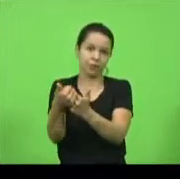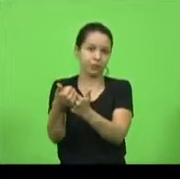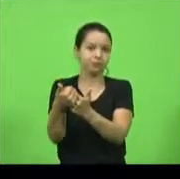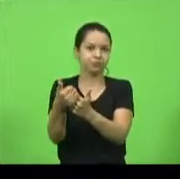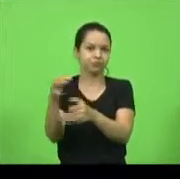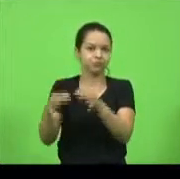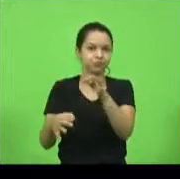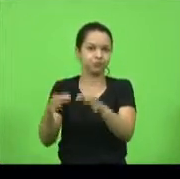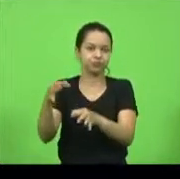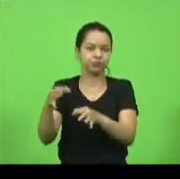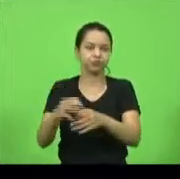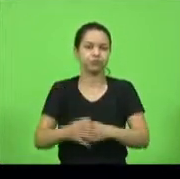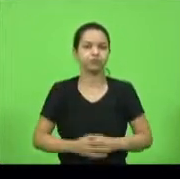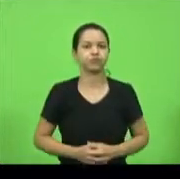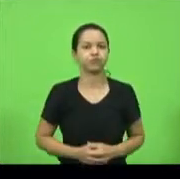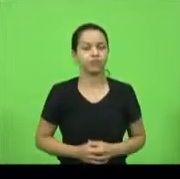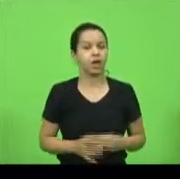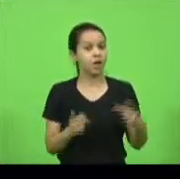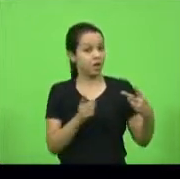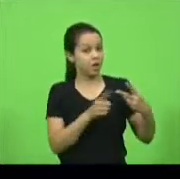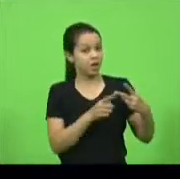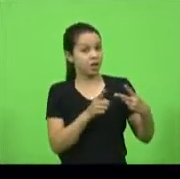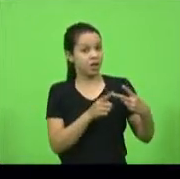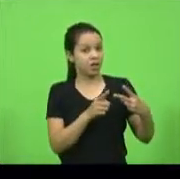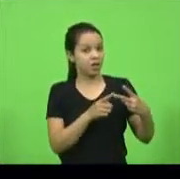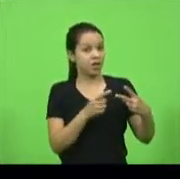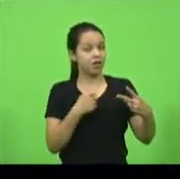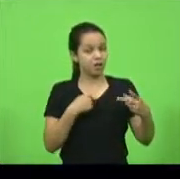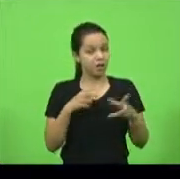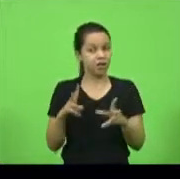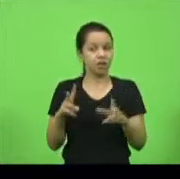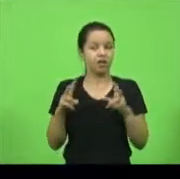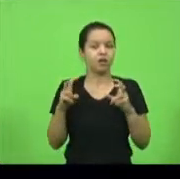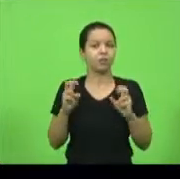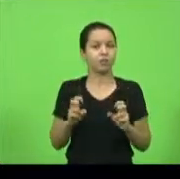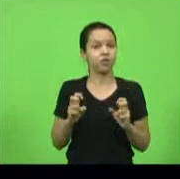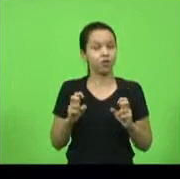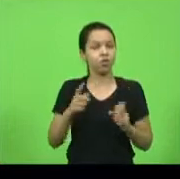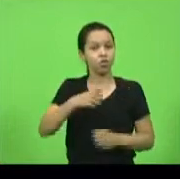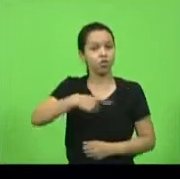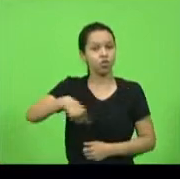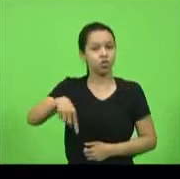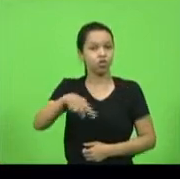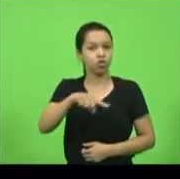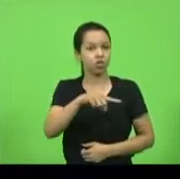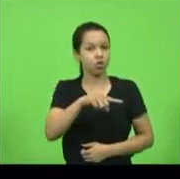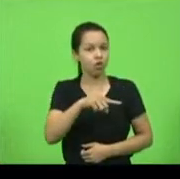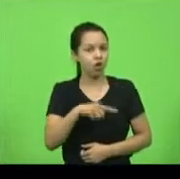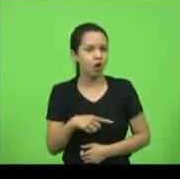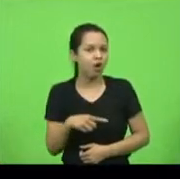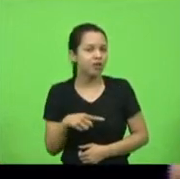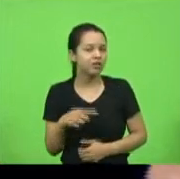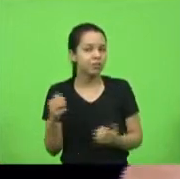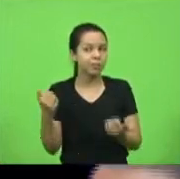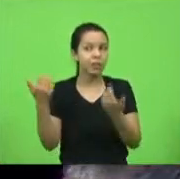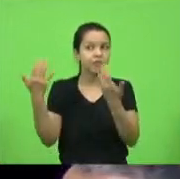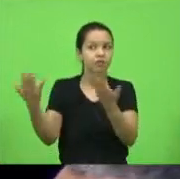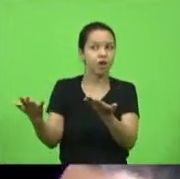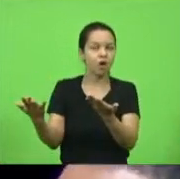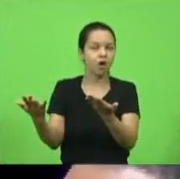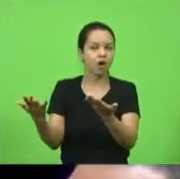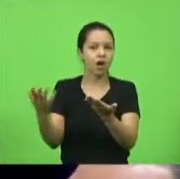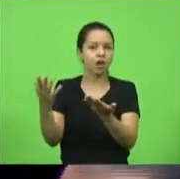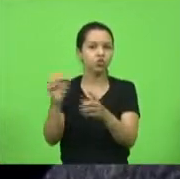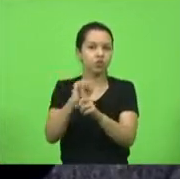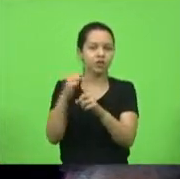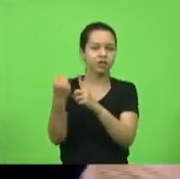lugar, eu vejo que nós somos aí fora vistos pela sociedade,